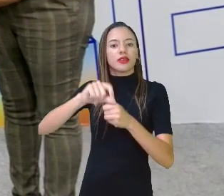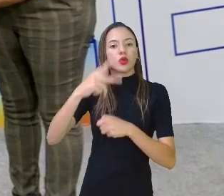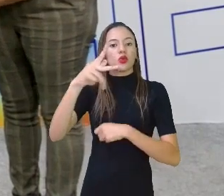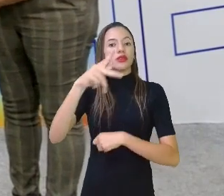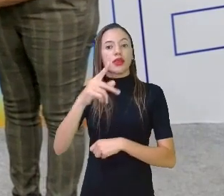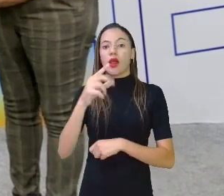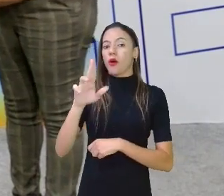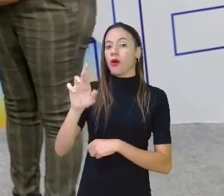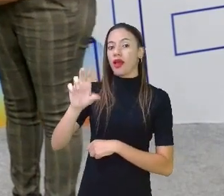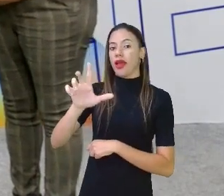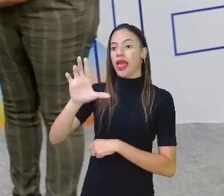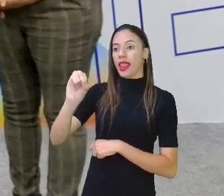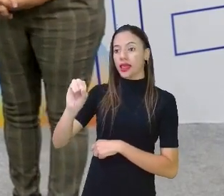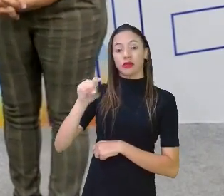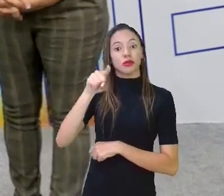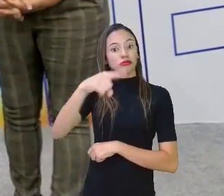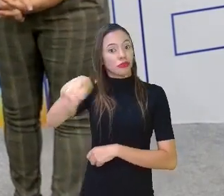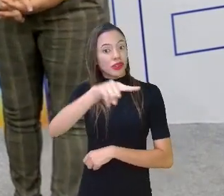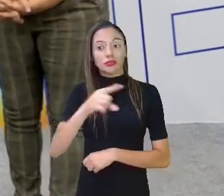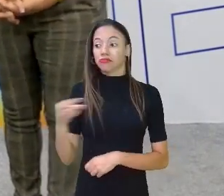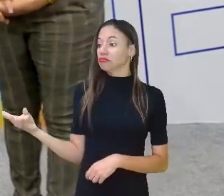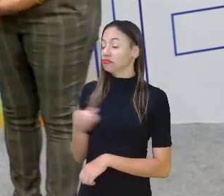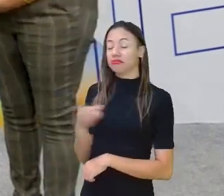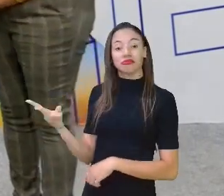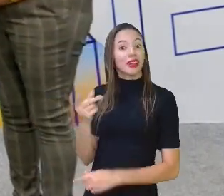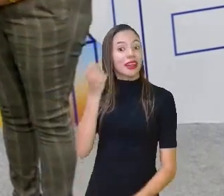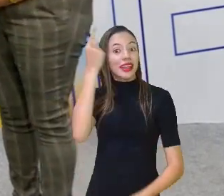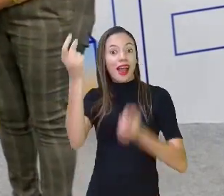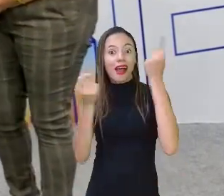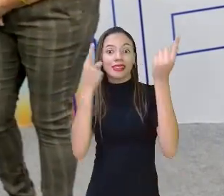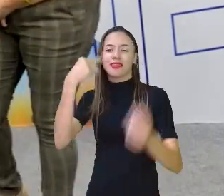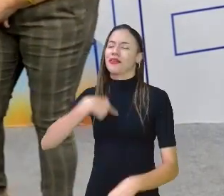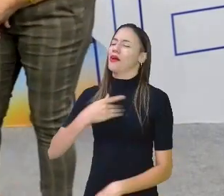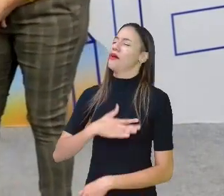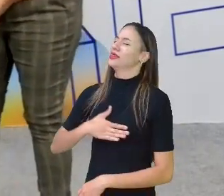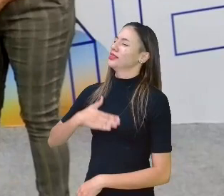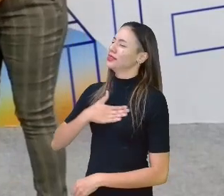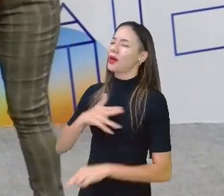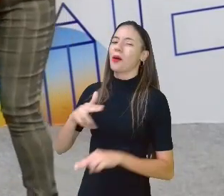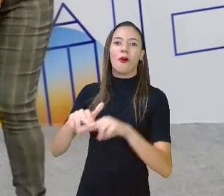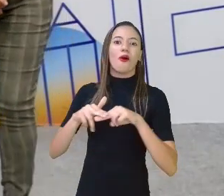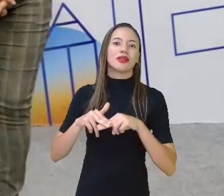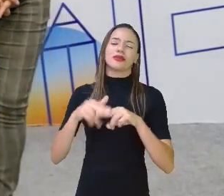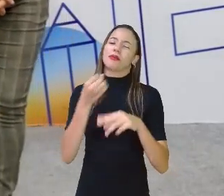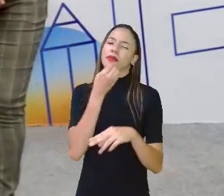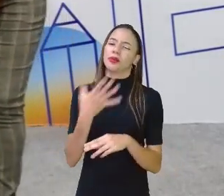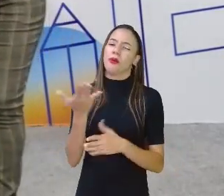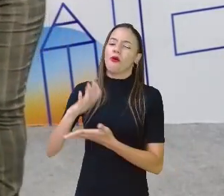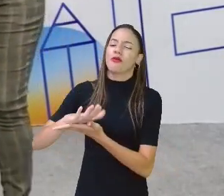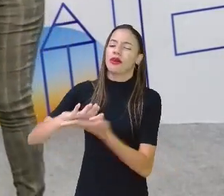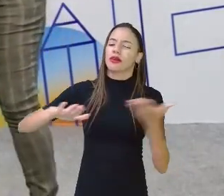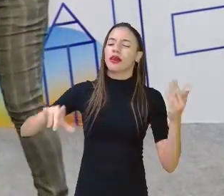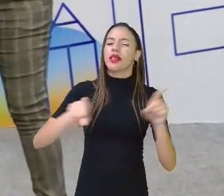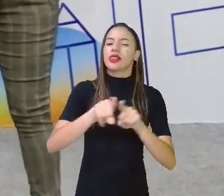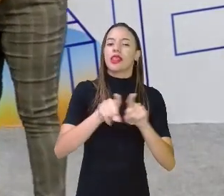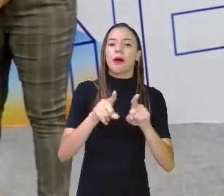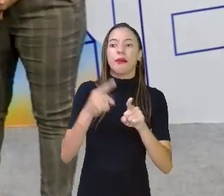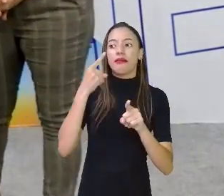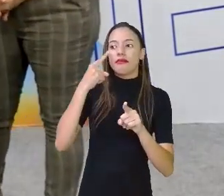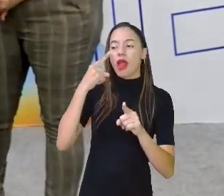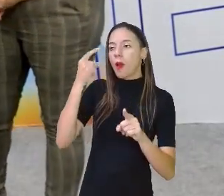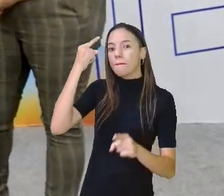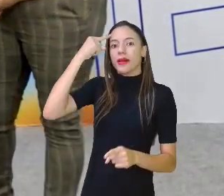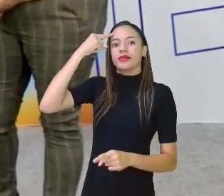relevo. Meninas, como vocês são criativas. Adorei. É por Ok. isso que é bom viajar e é bom ver o pensamento